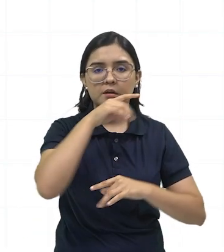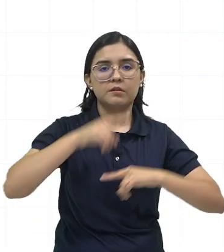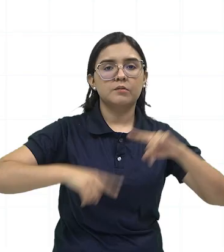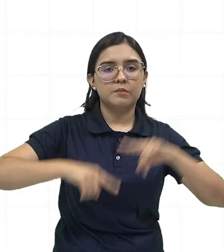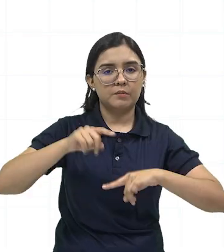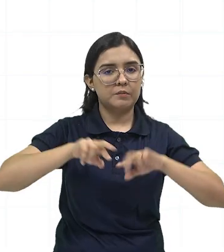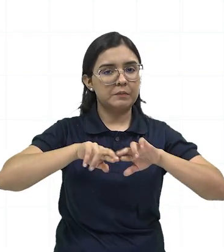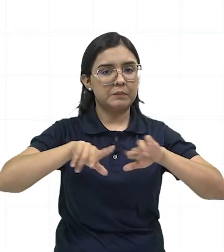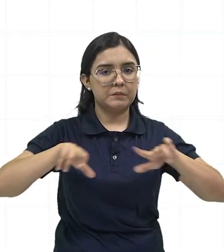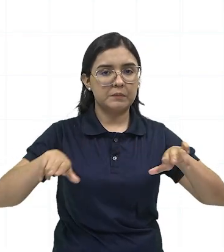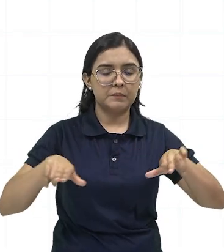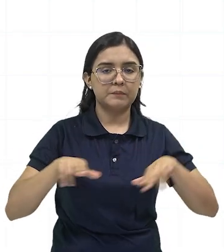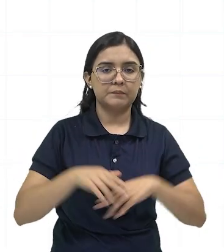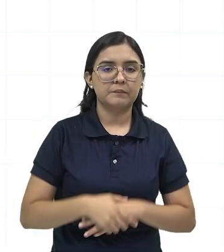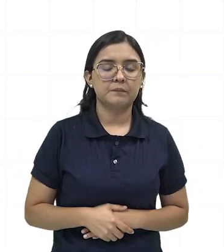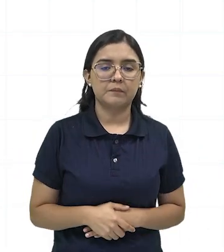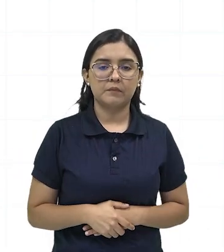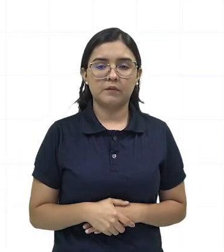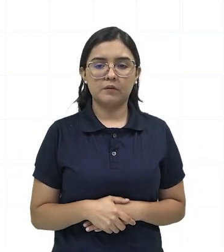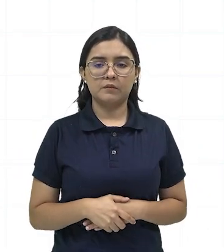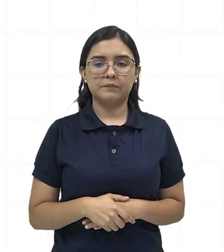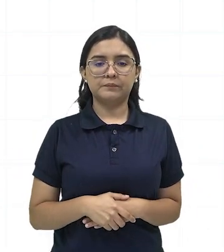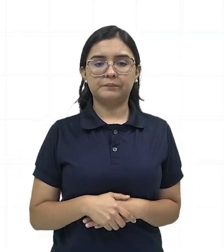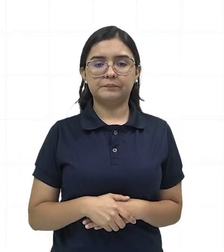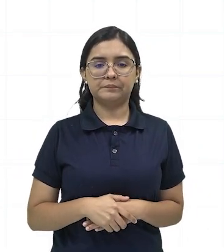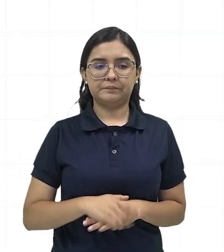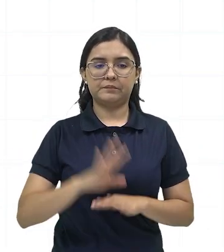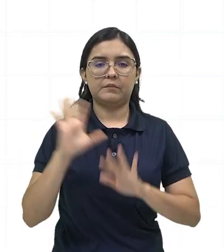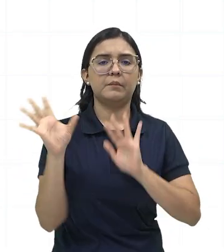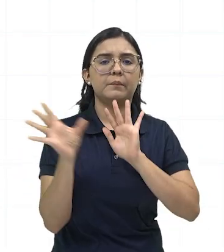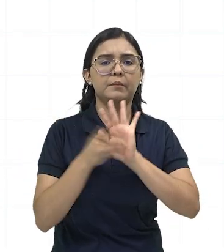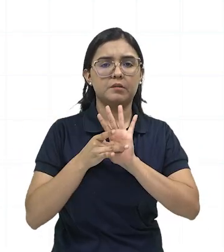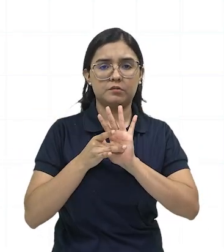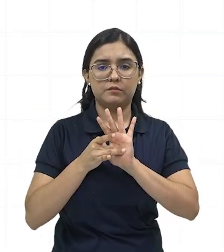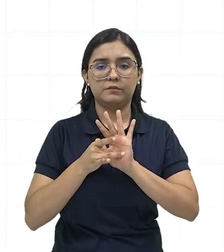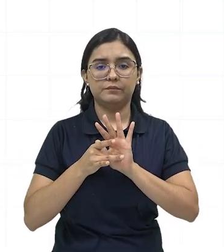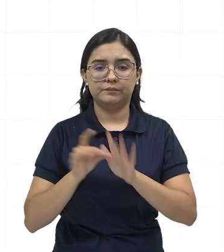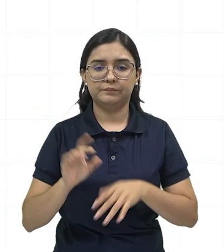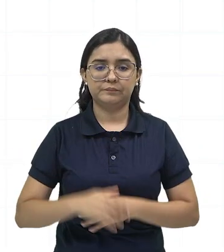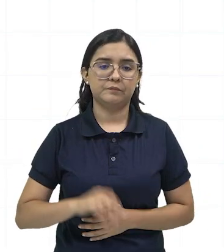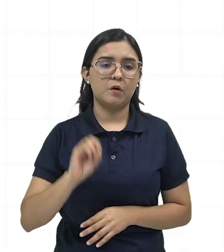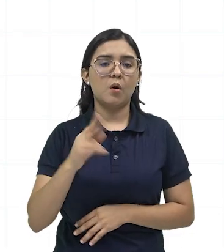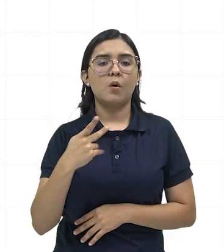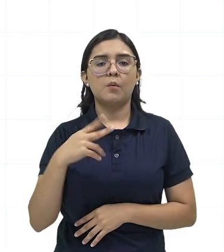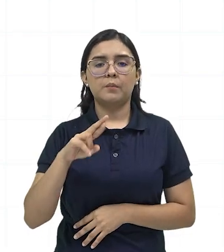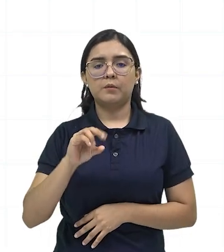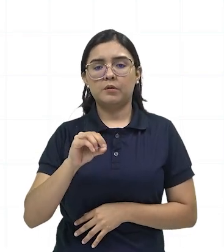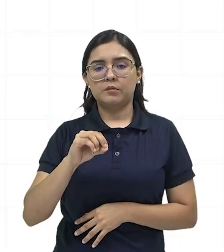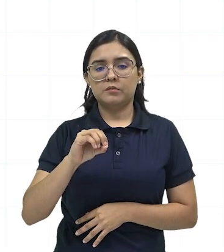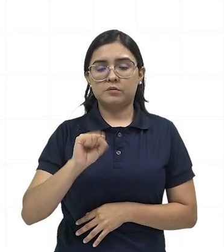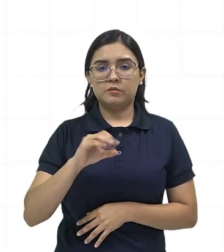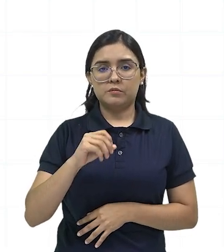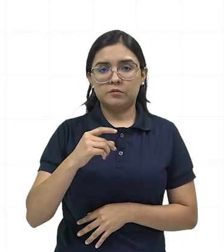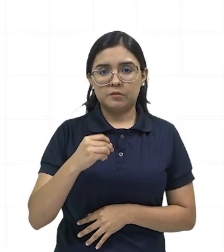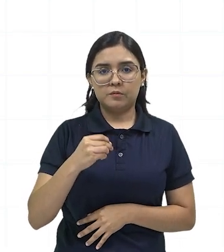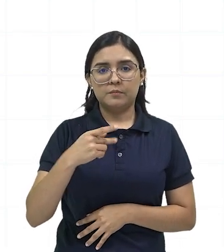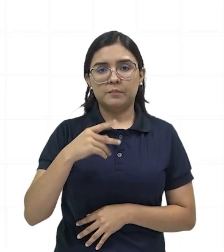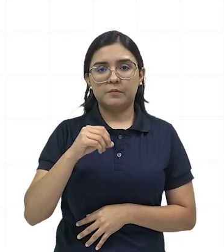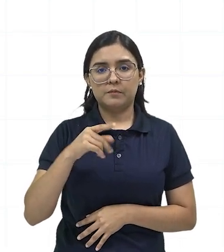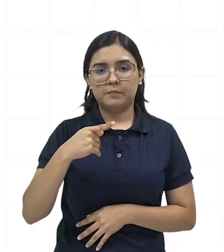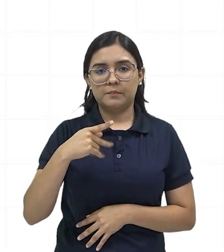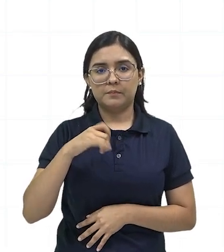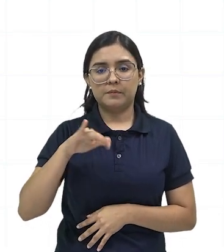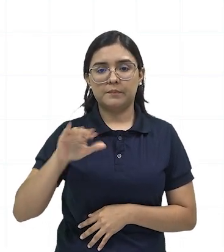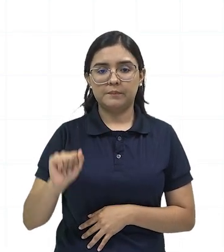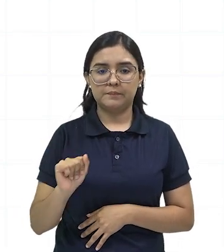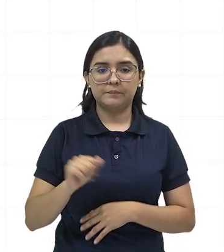objetos, né? Então, isso chama-se personificação ou prosopopeia. Vamos ver o exemplo.